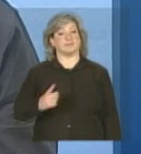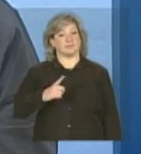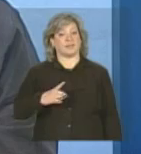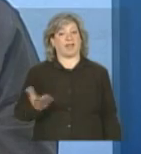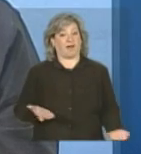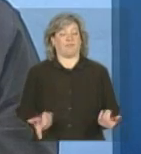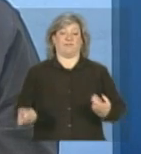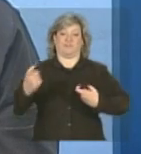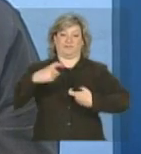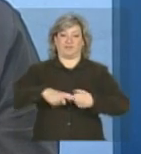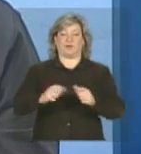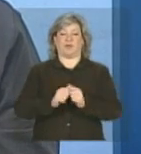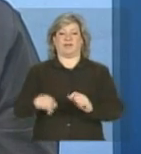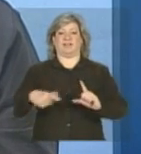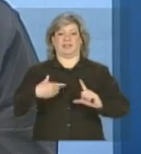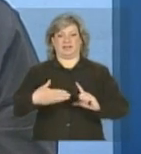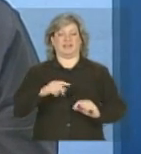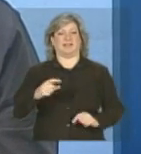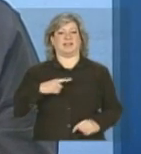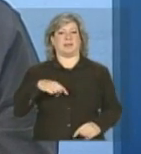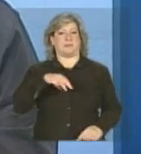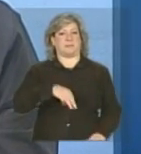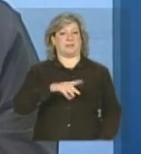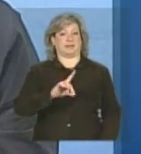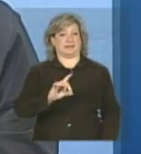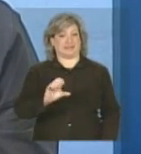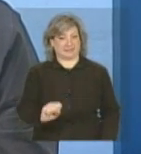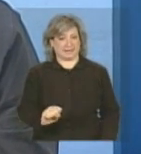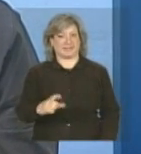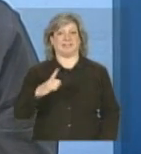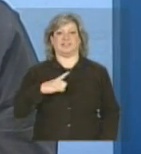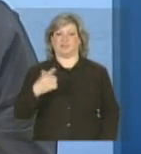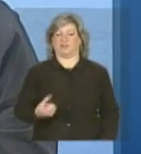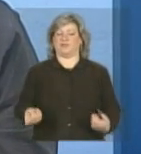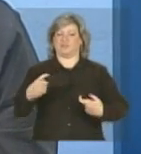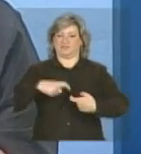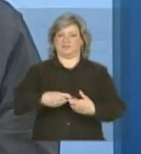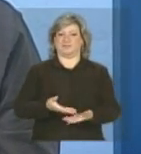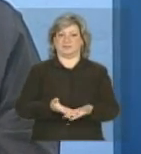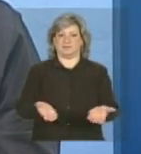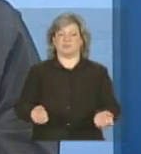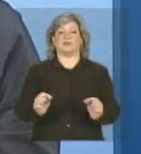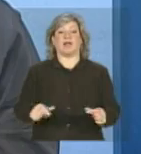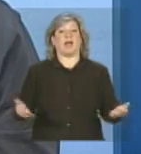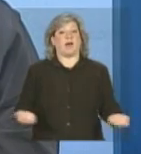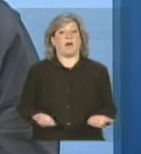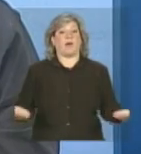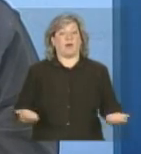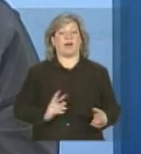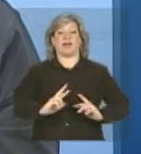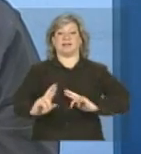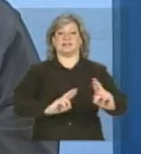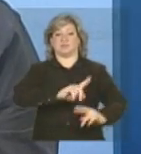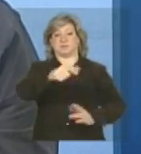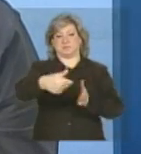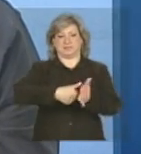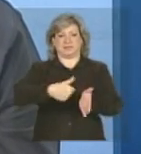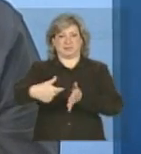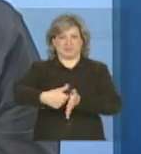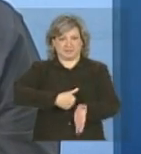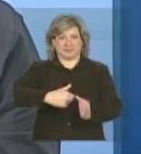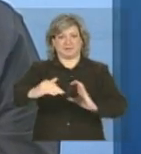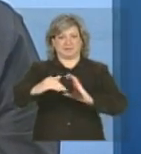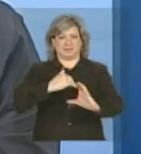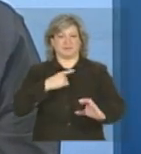Estamos de volta com a teleconferência do Ministério do Desenvolvimento Social e Combate à Fome e agora para responder às perguntas